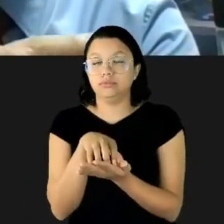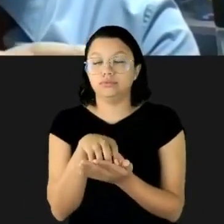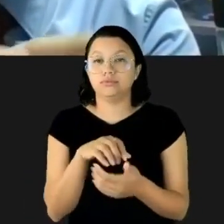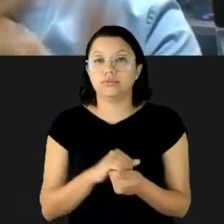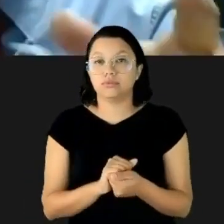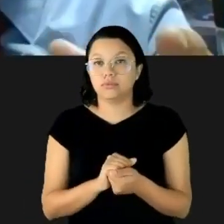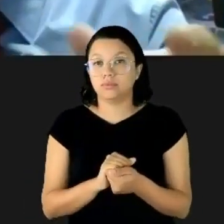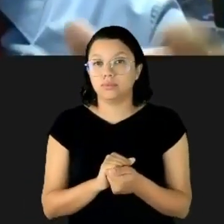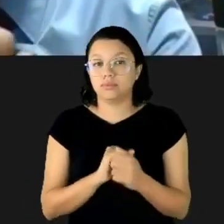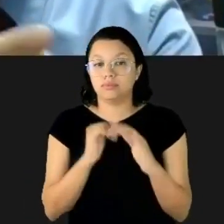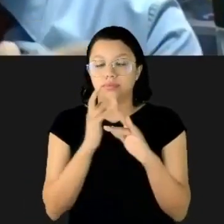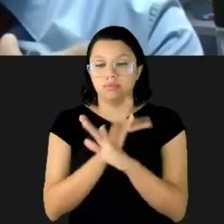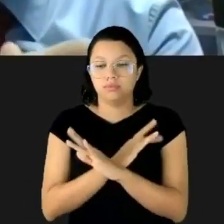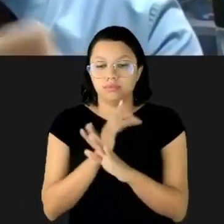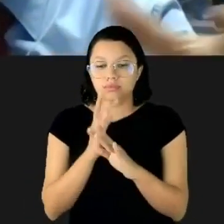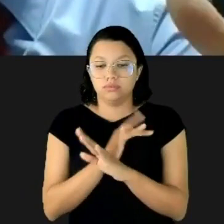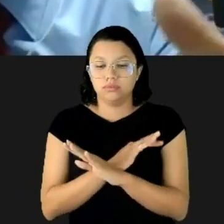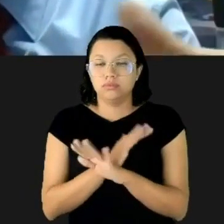fluxos